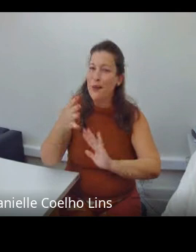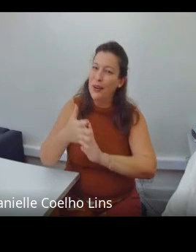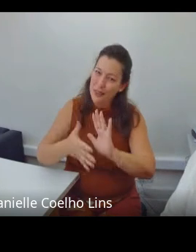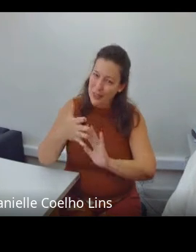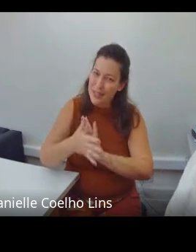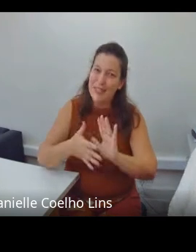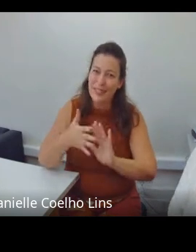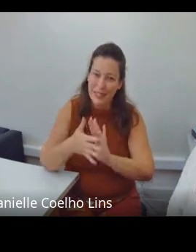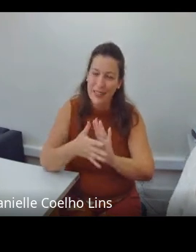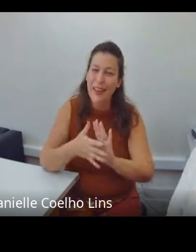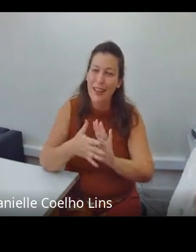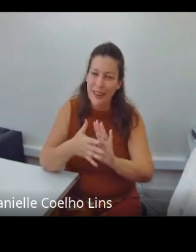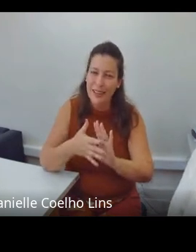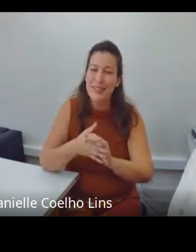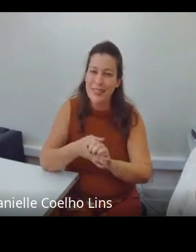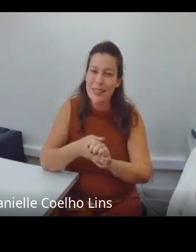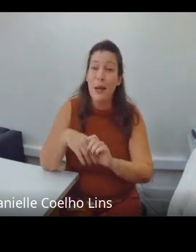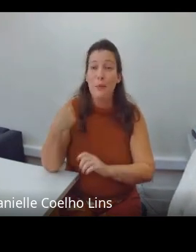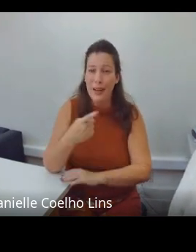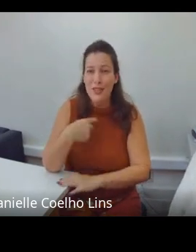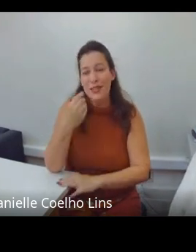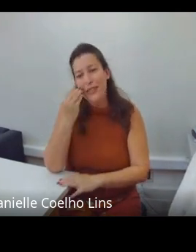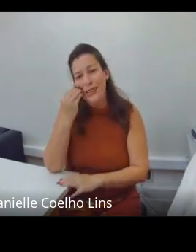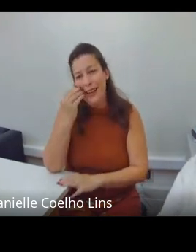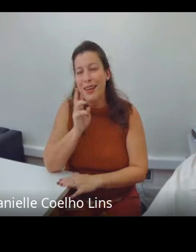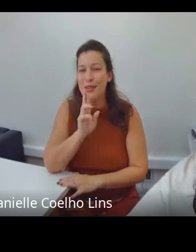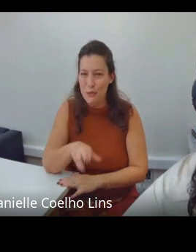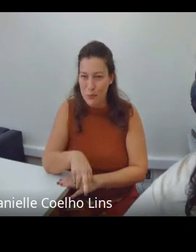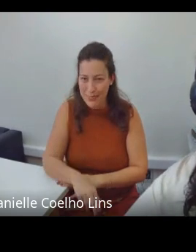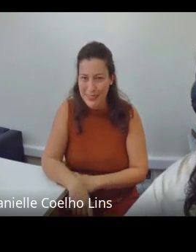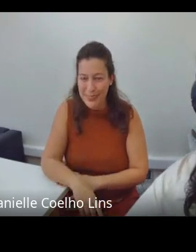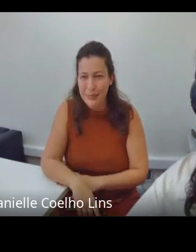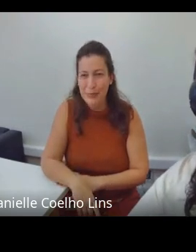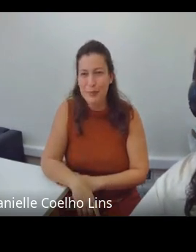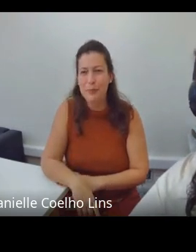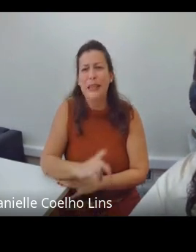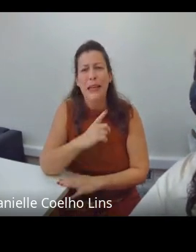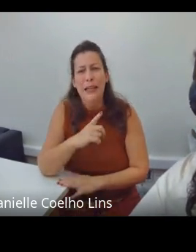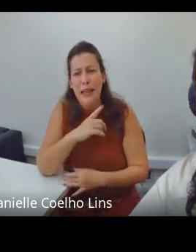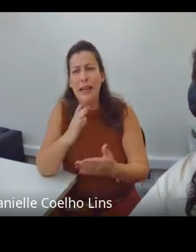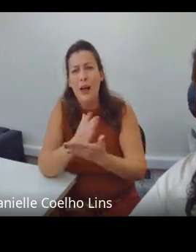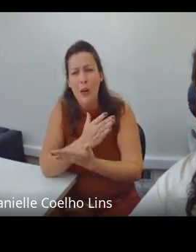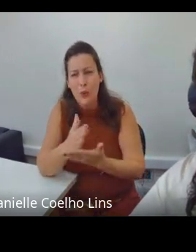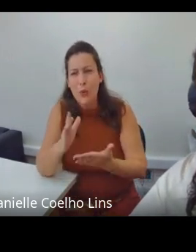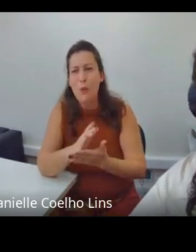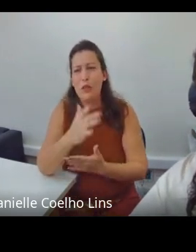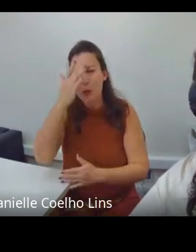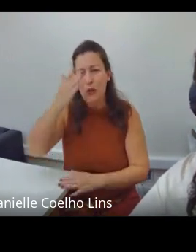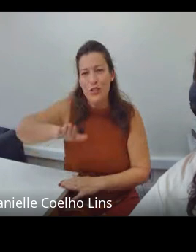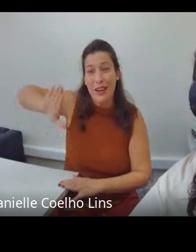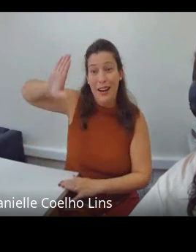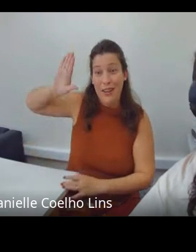e a fala, né, para a gente tentar responder. Tem algumas pessoas com mãos